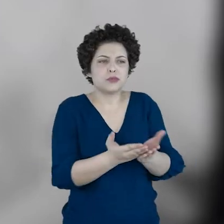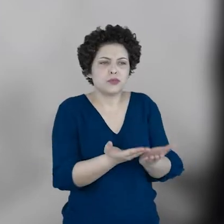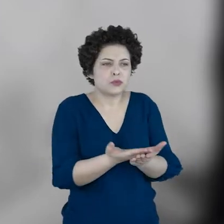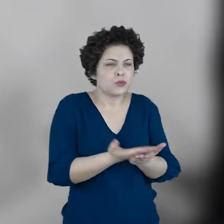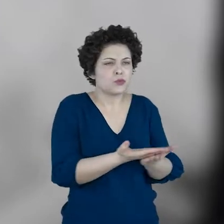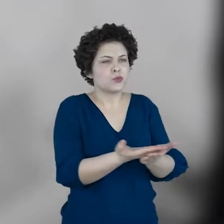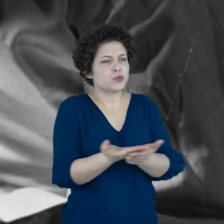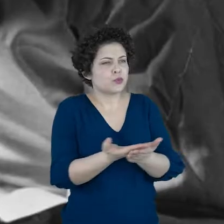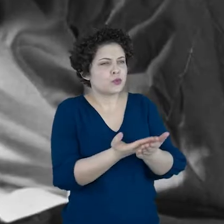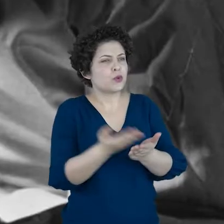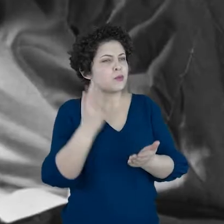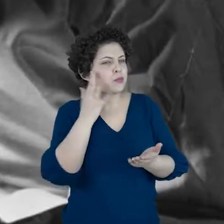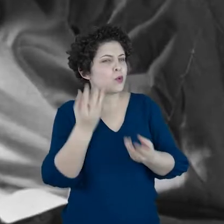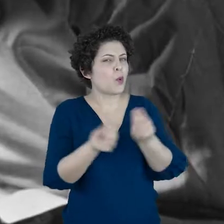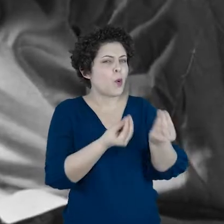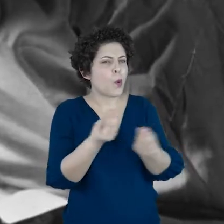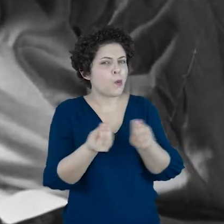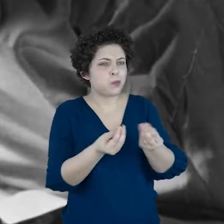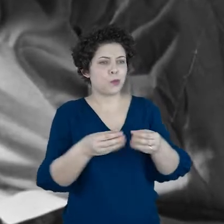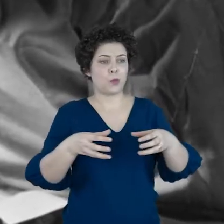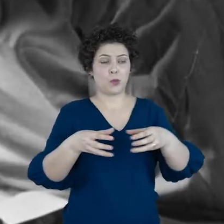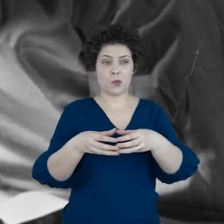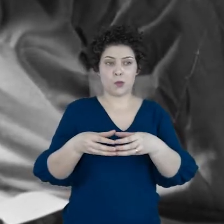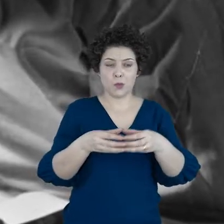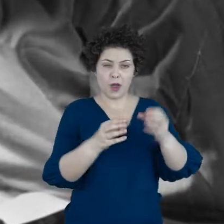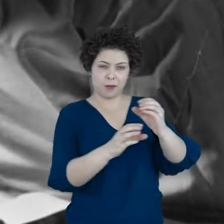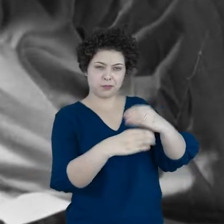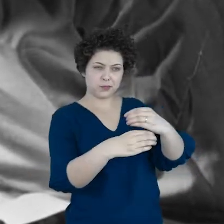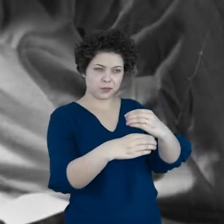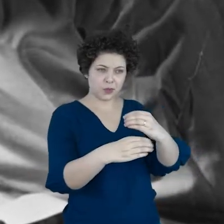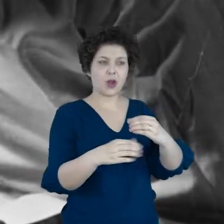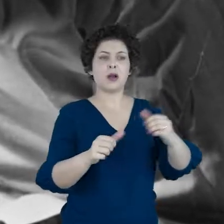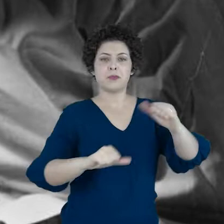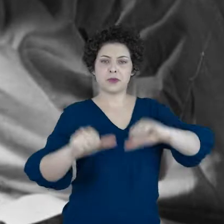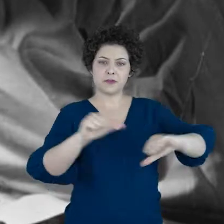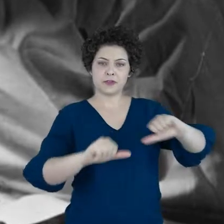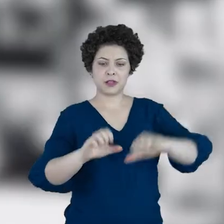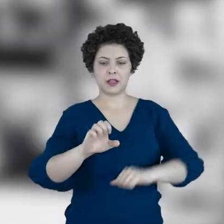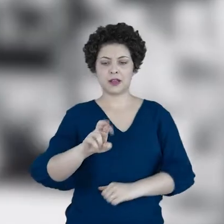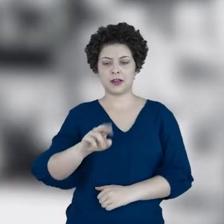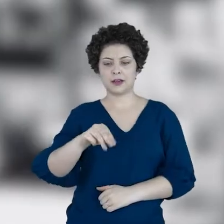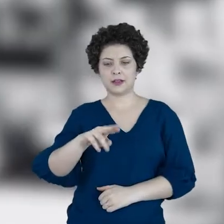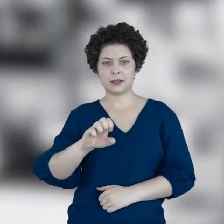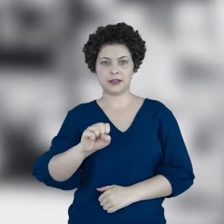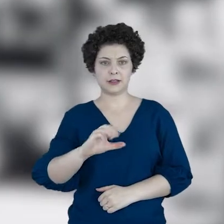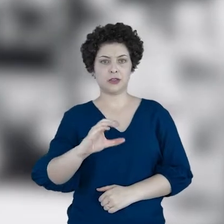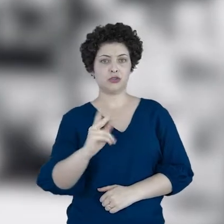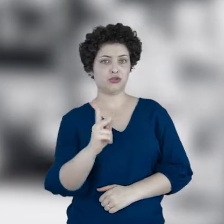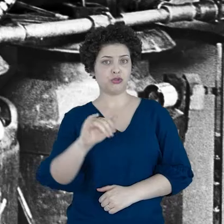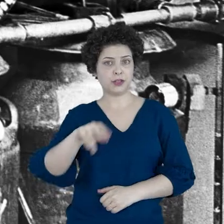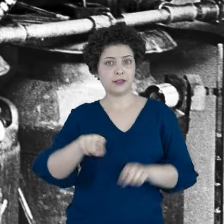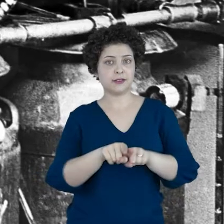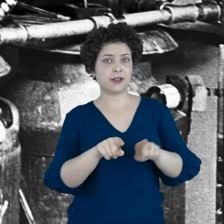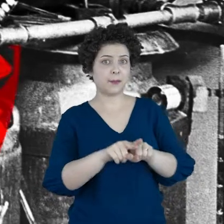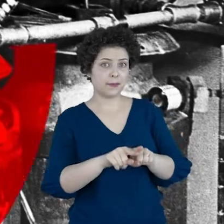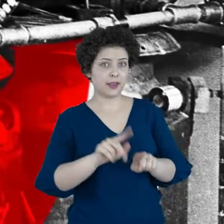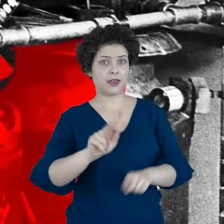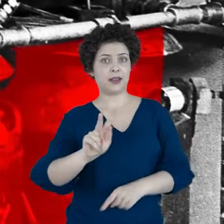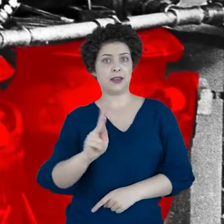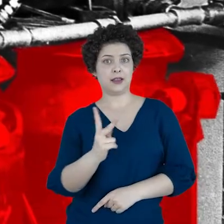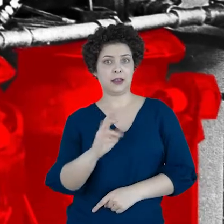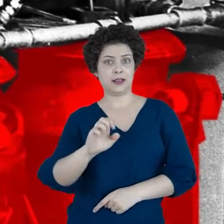concentradas. A equipe, que contava com os bioquímicos Ernest Chain e Norman Hinckley, transformou